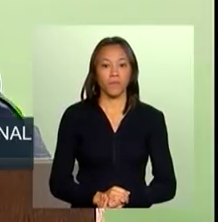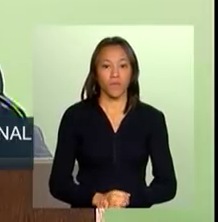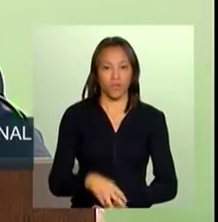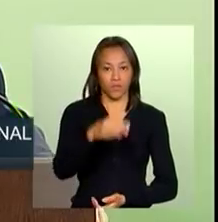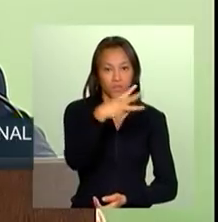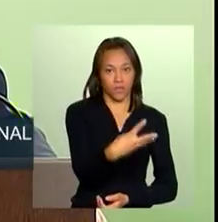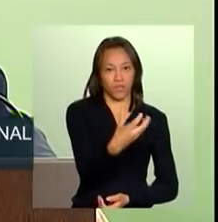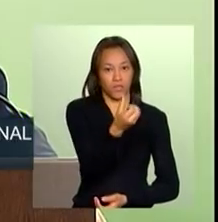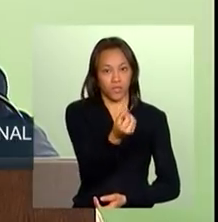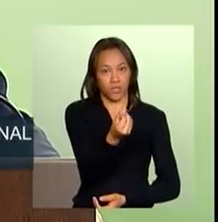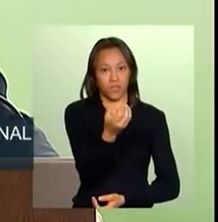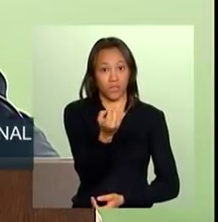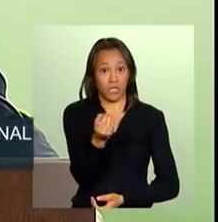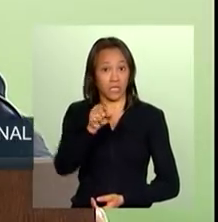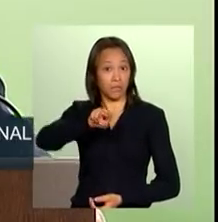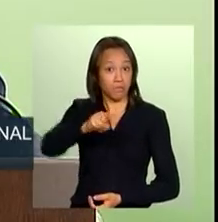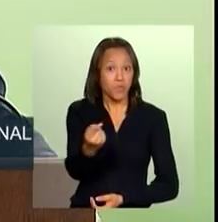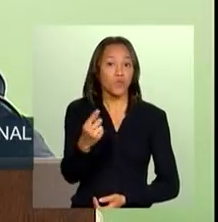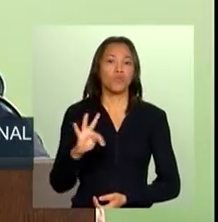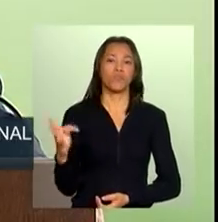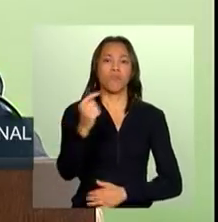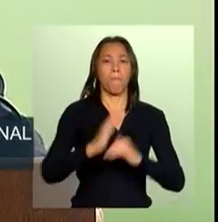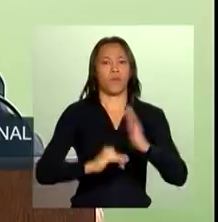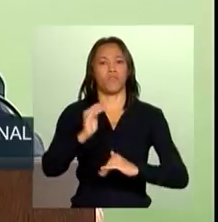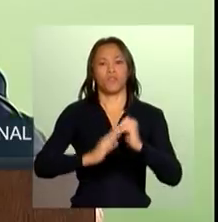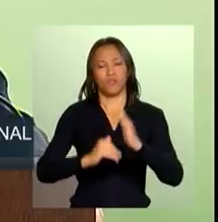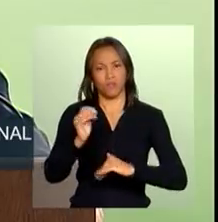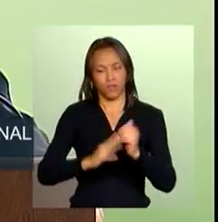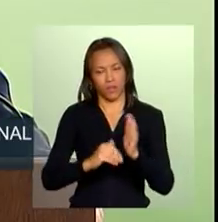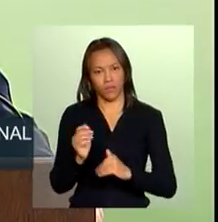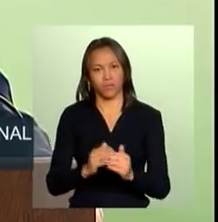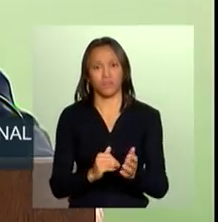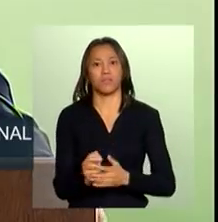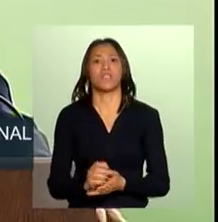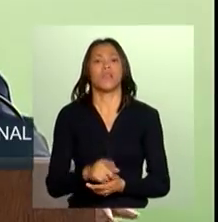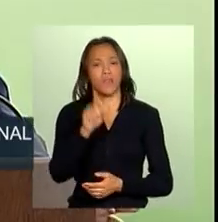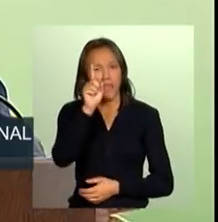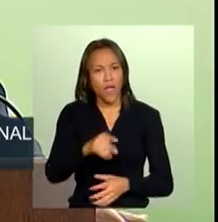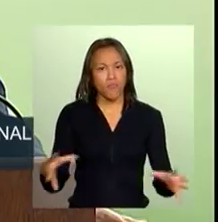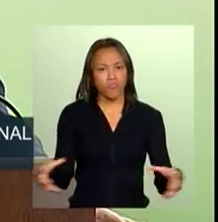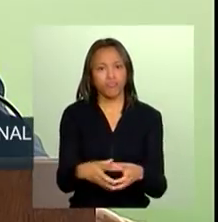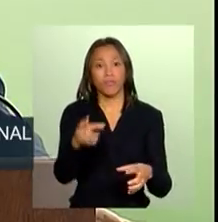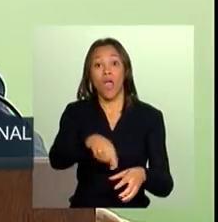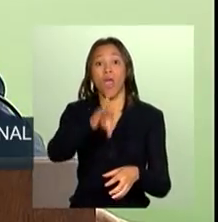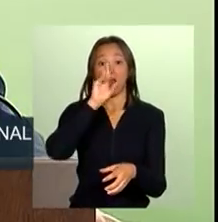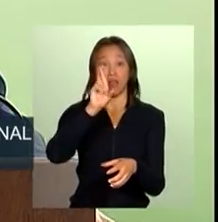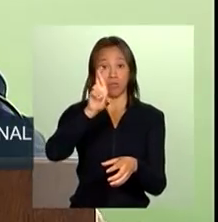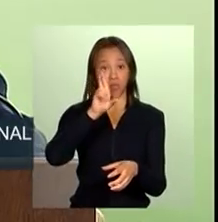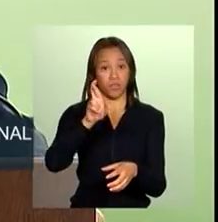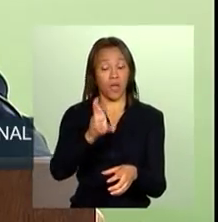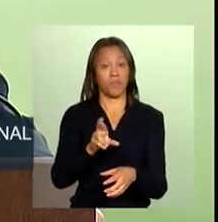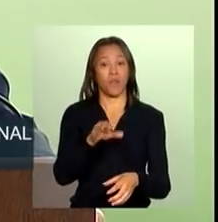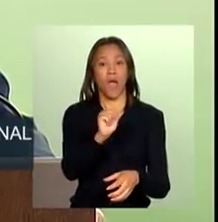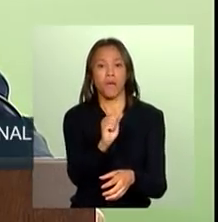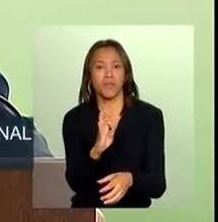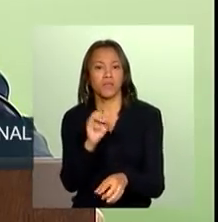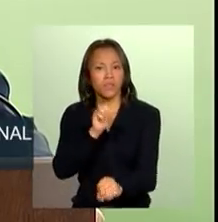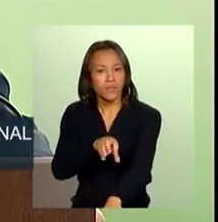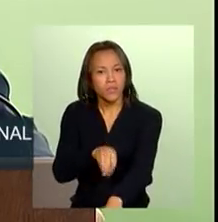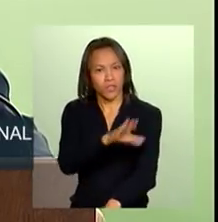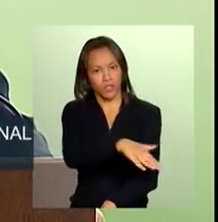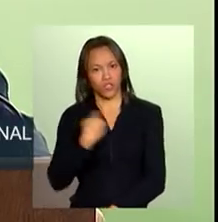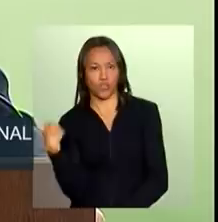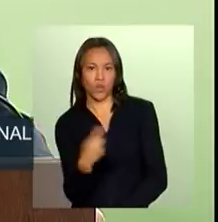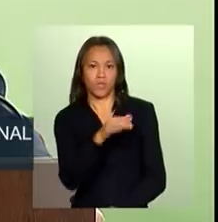Aos 360.000 1 profissionais que são diretamente responsáveis pela alfabetização de nossas